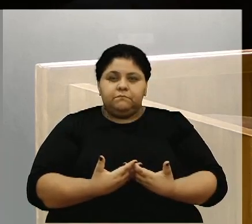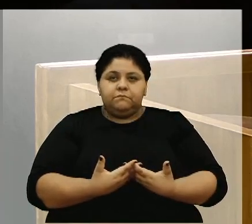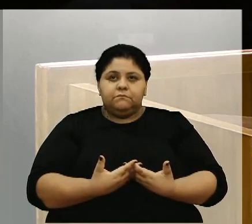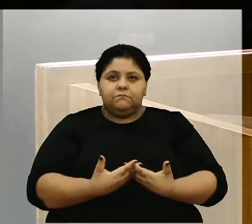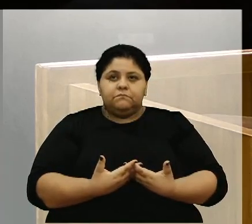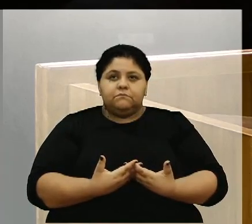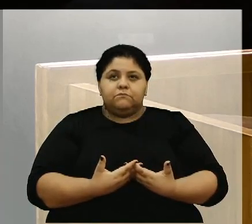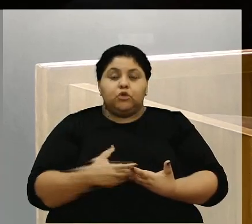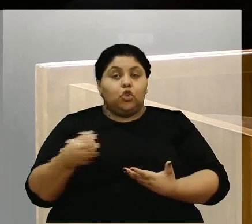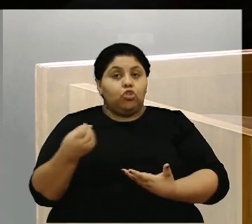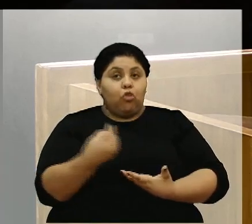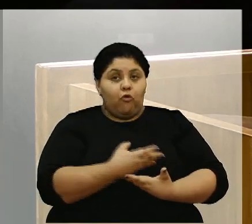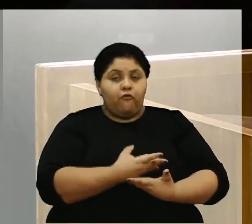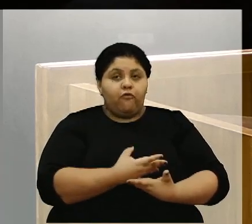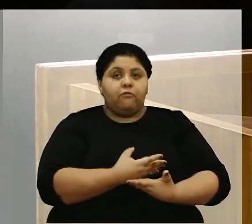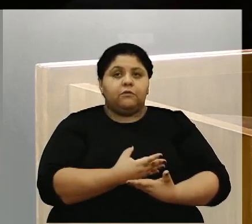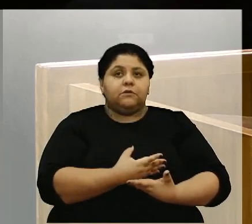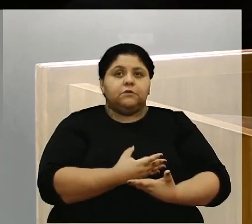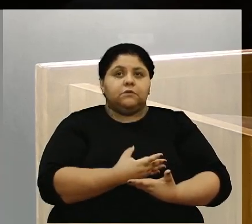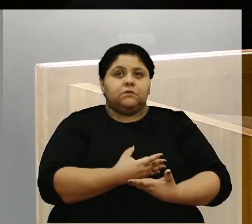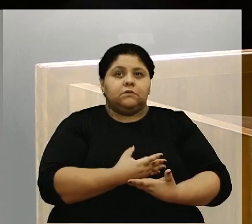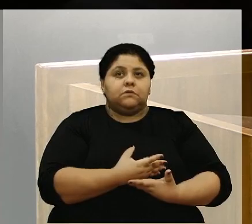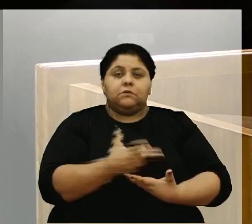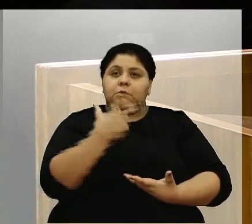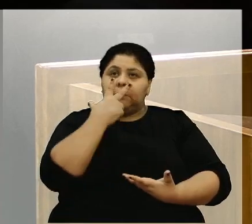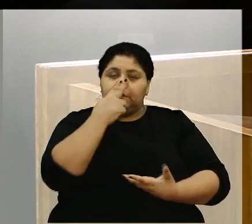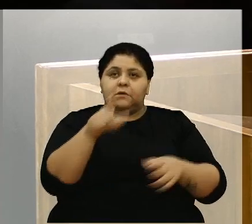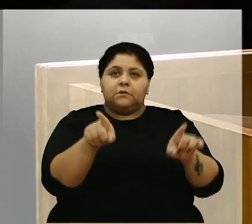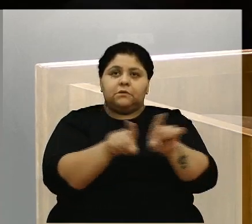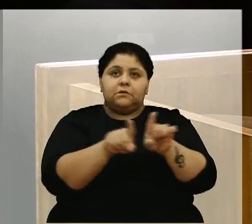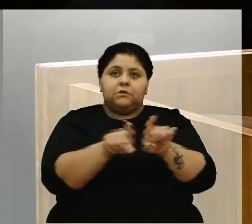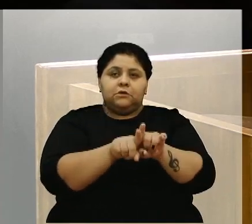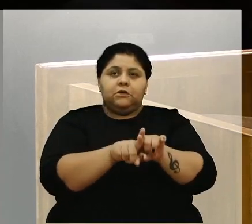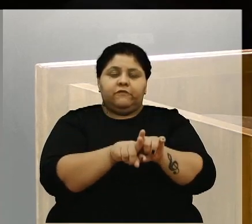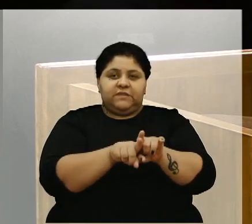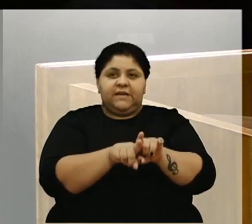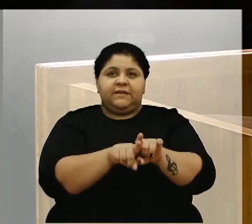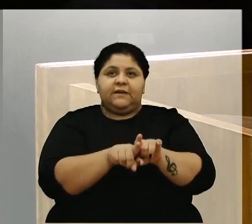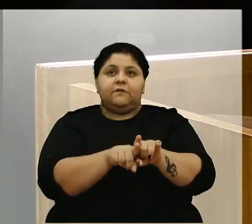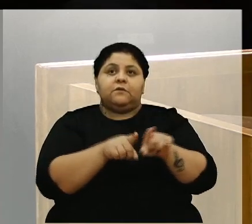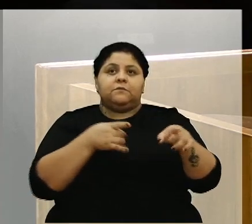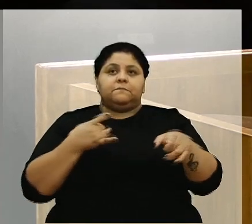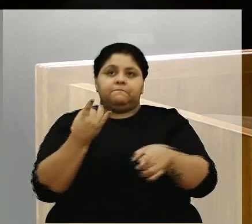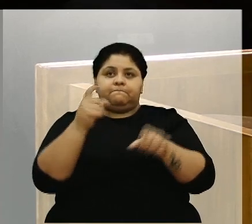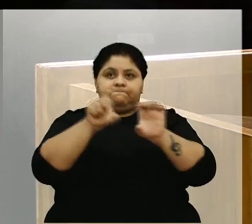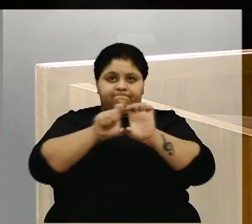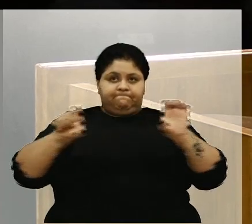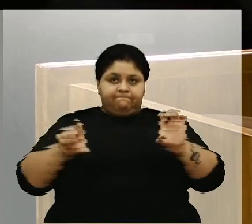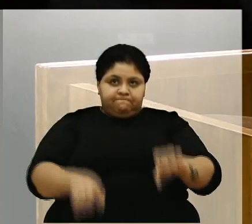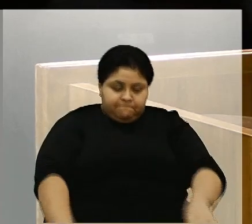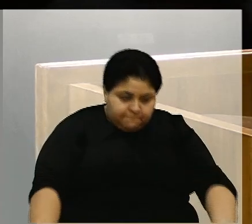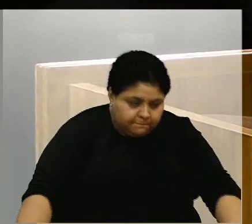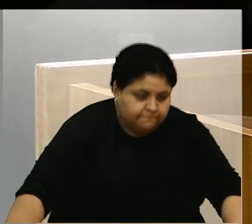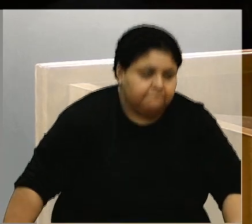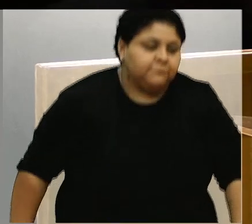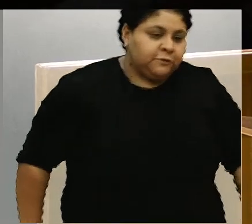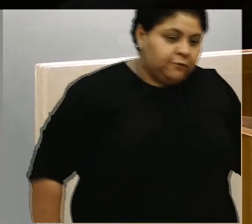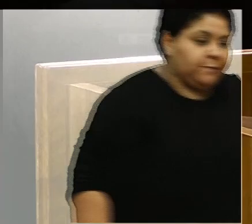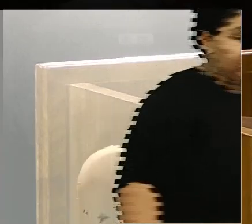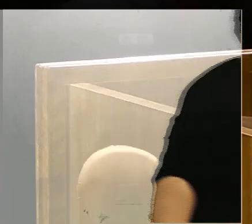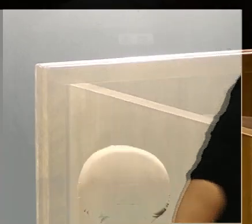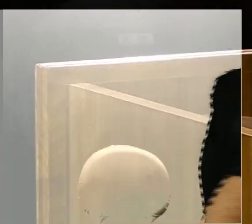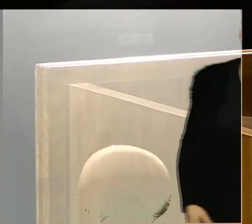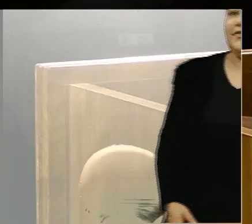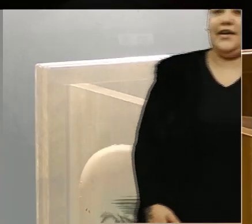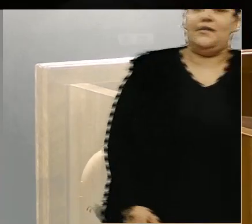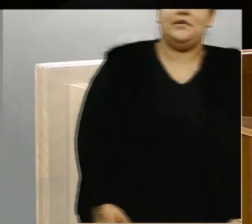já o novo, e copiado igual do que já está, só altera a última frase, a última palavra. Então, o auxílio